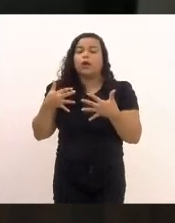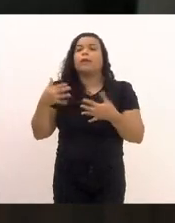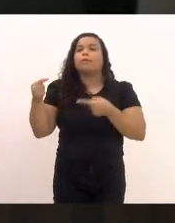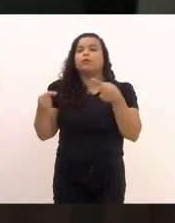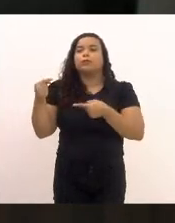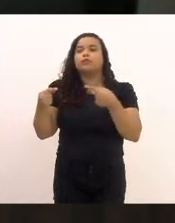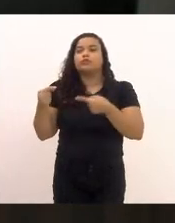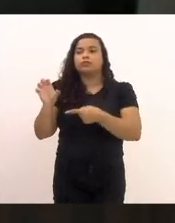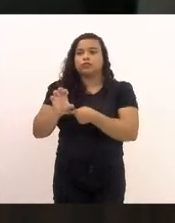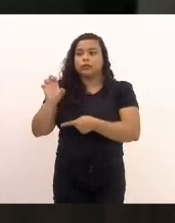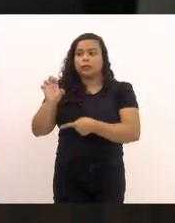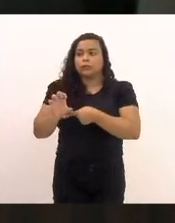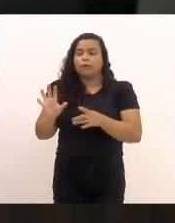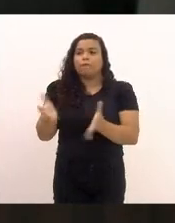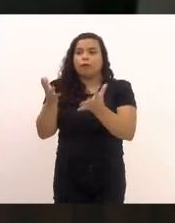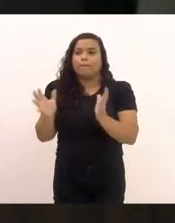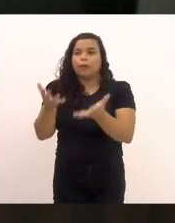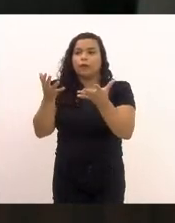à